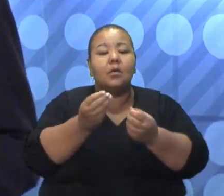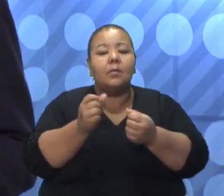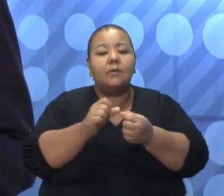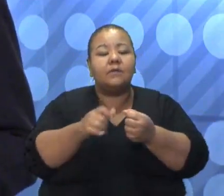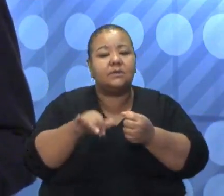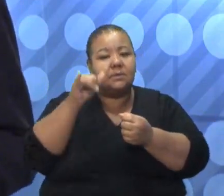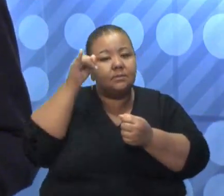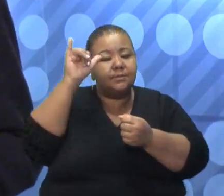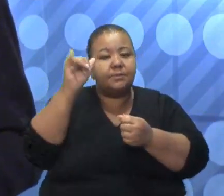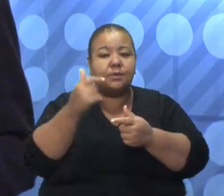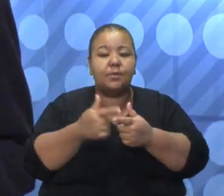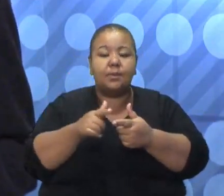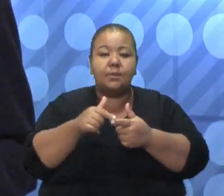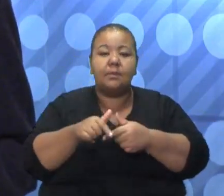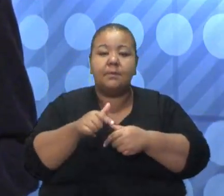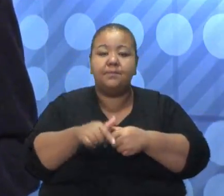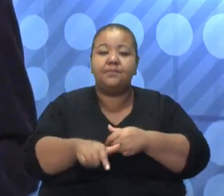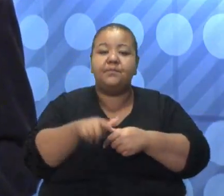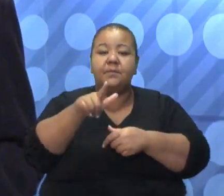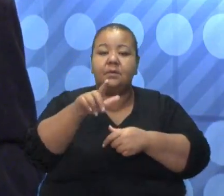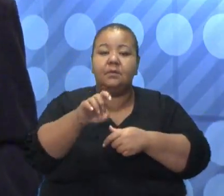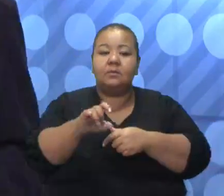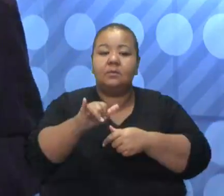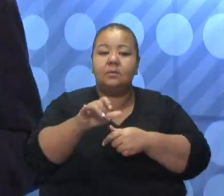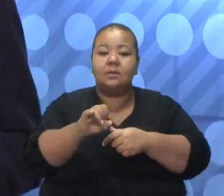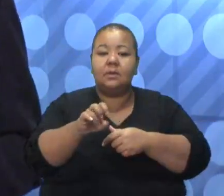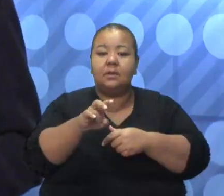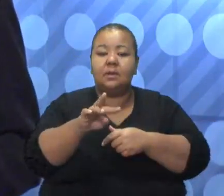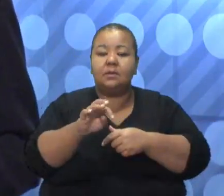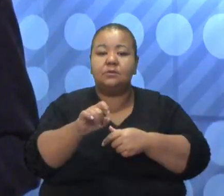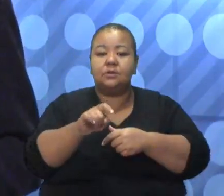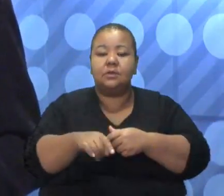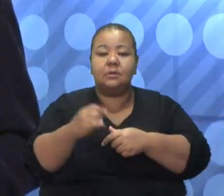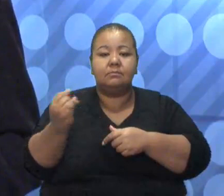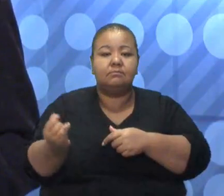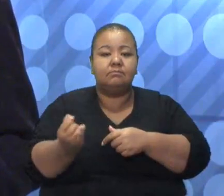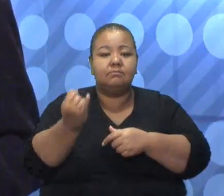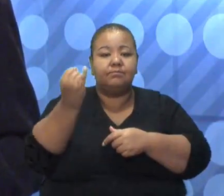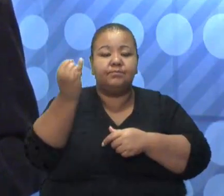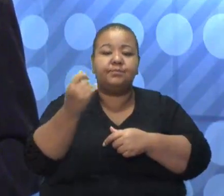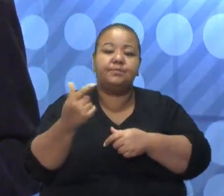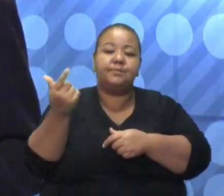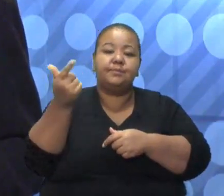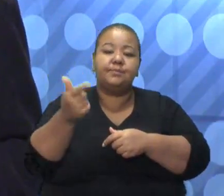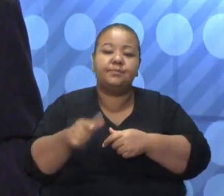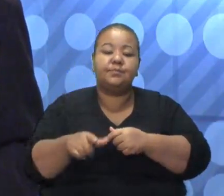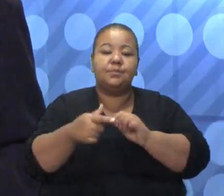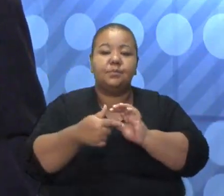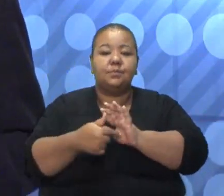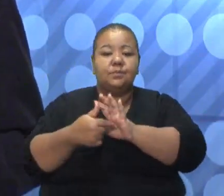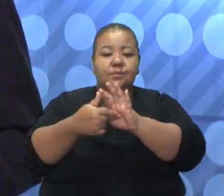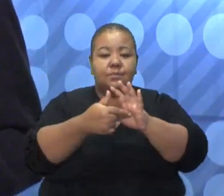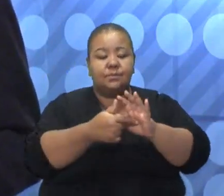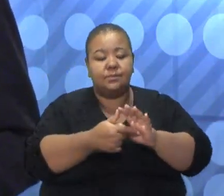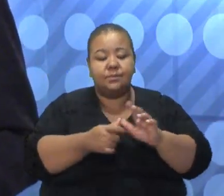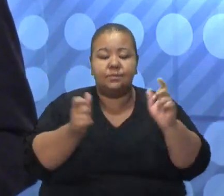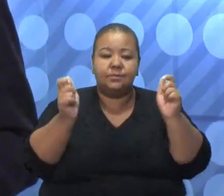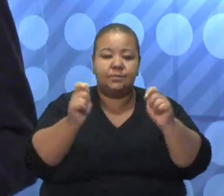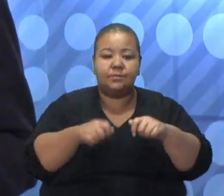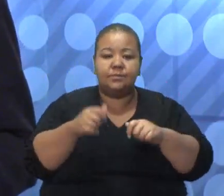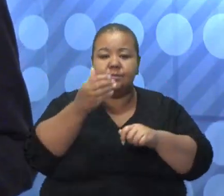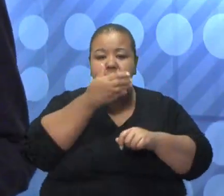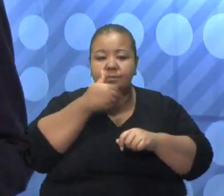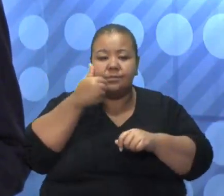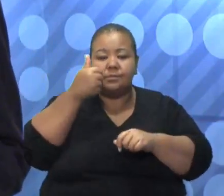hora da produção. O layout é fundamental para que a gente consiga necessariamente, né, apresentar eficácia e